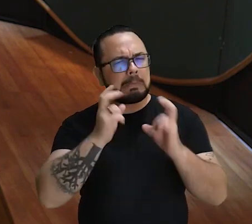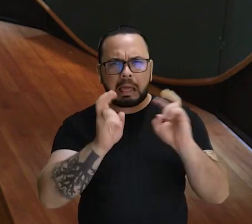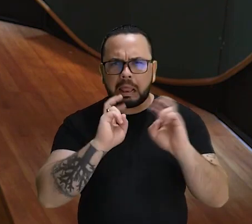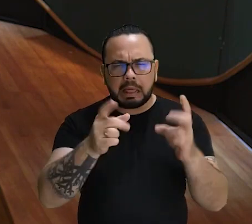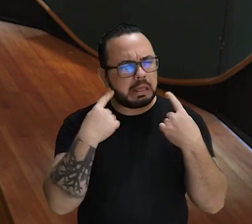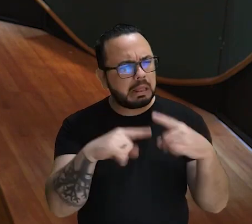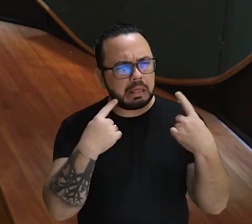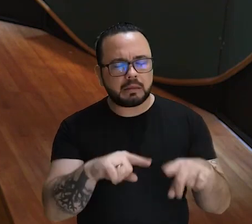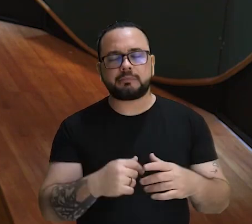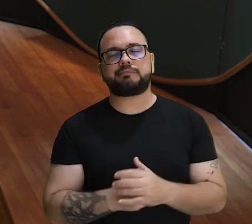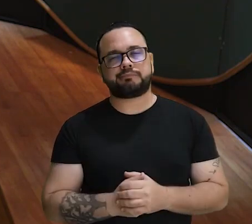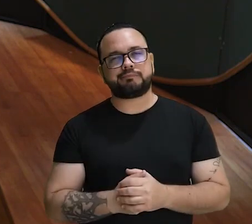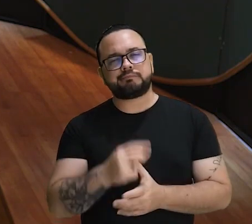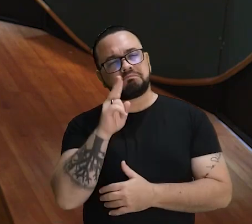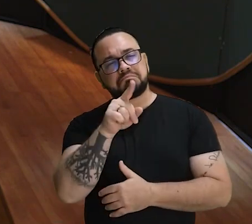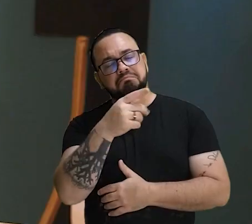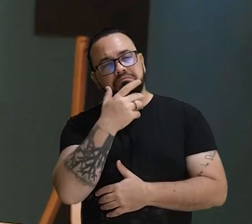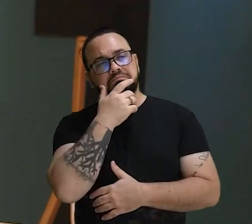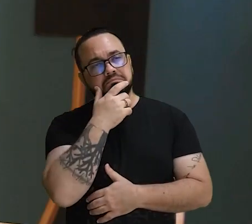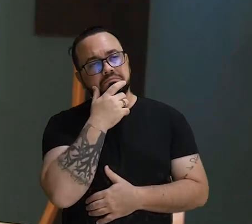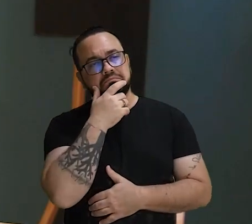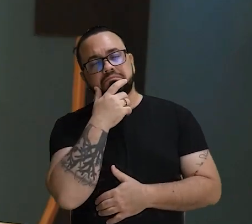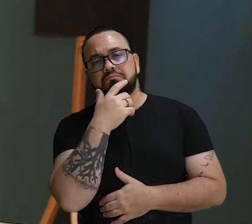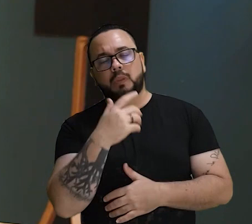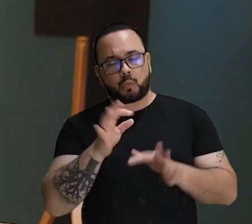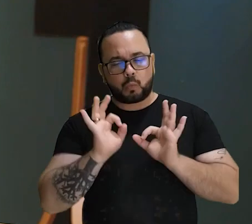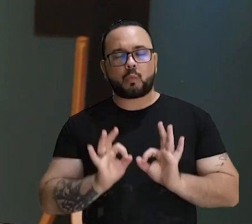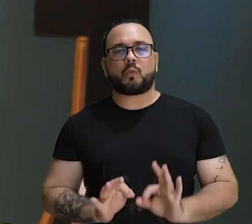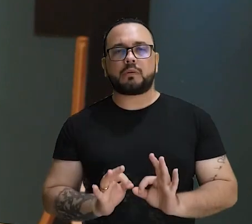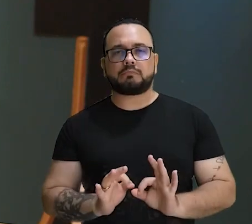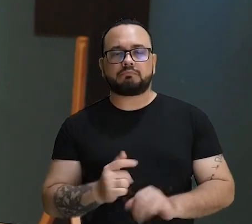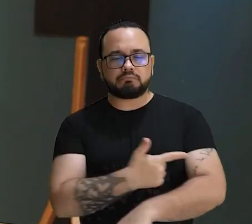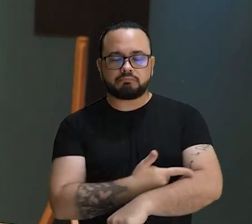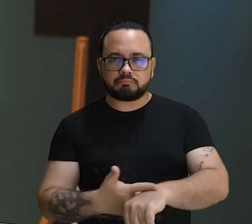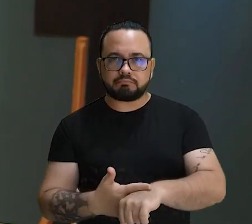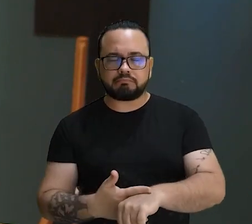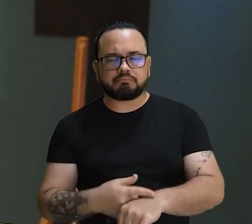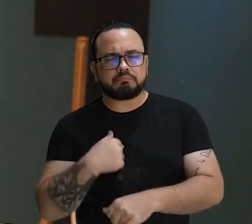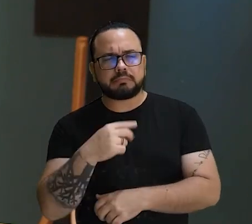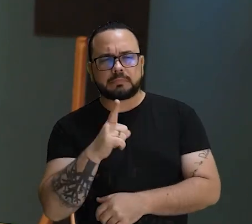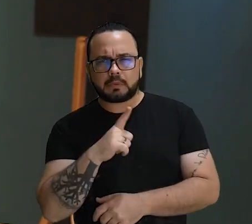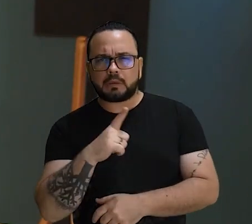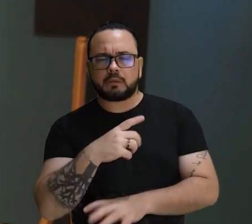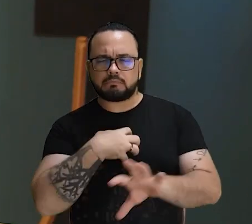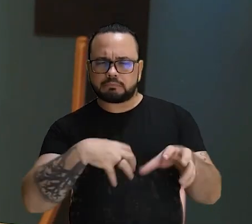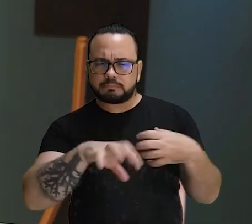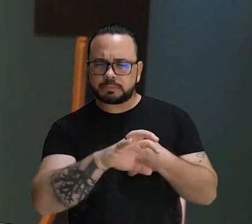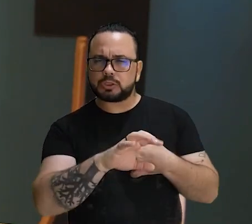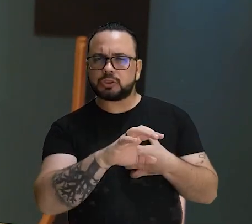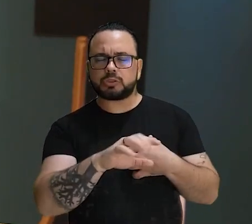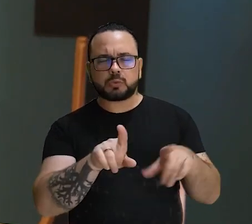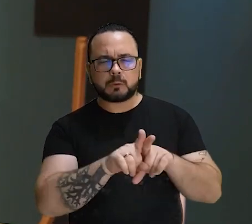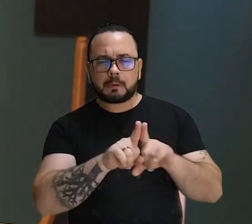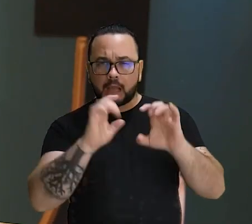lugar dele, gritado, esperneado, assim. Você vê o cara, tipo assim, não perder não o prumo. E, tipo assim, esse olhar pra todos mesmo,